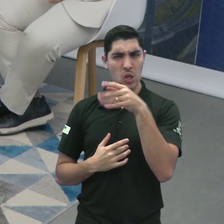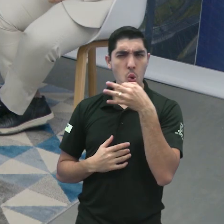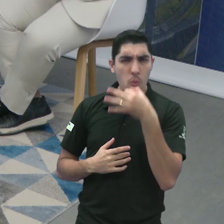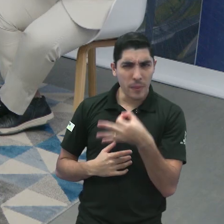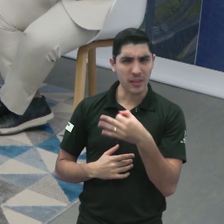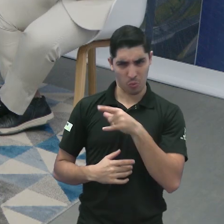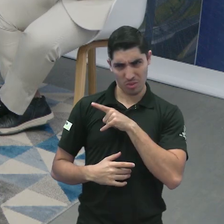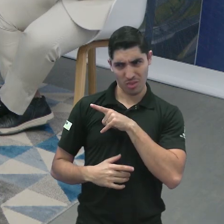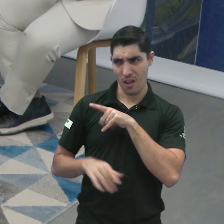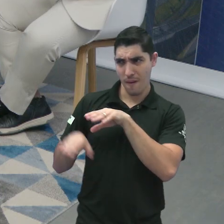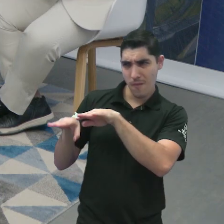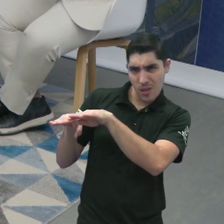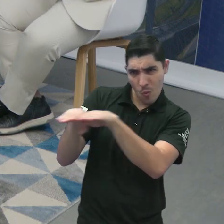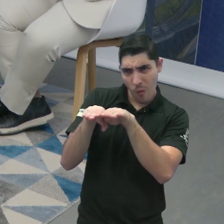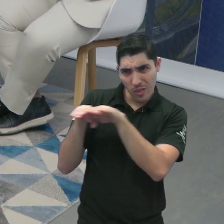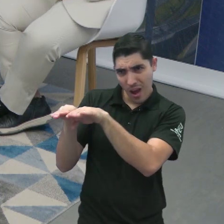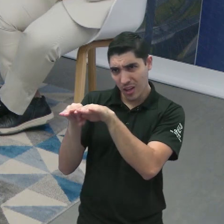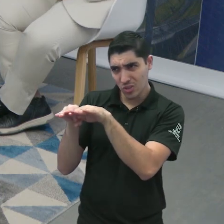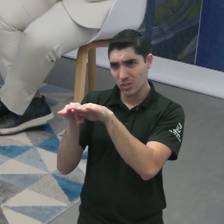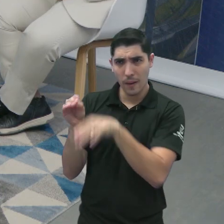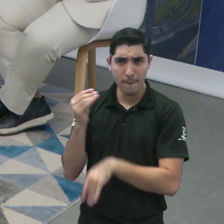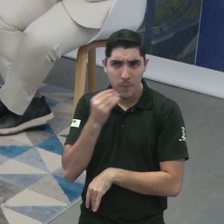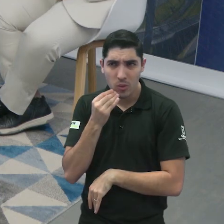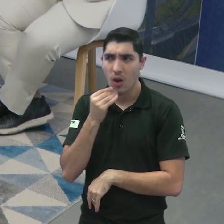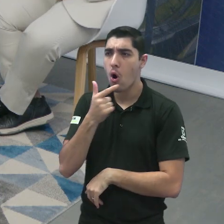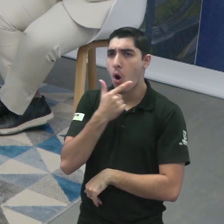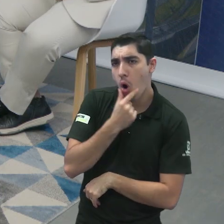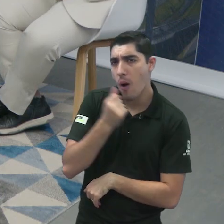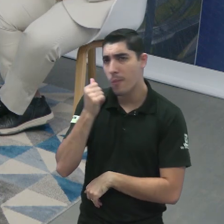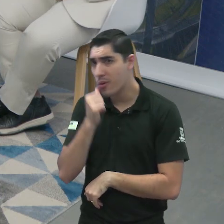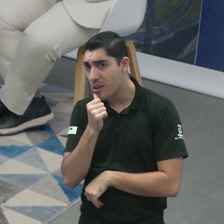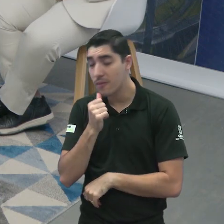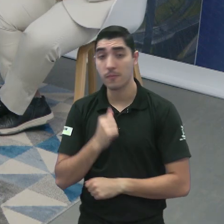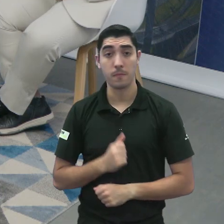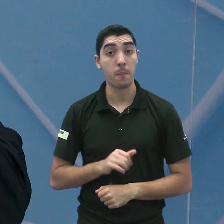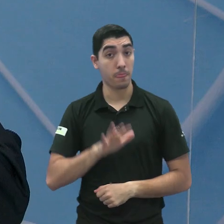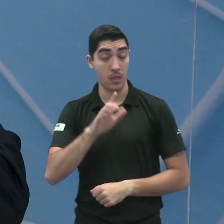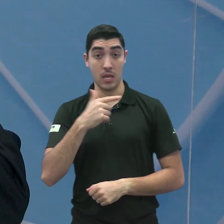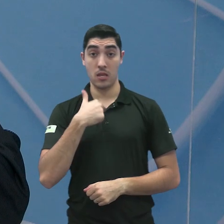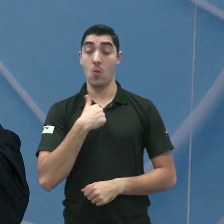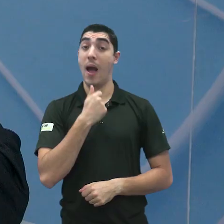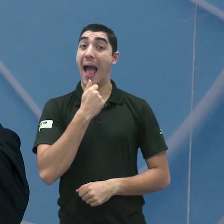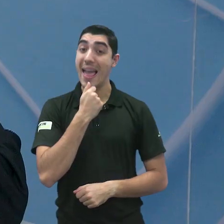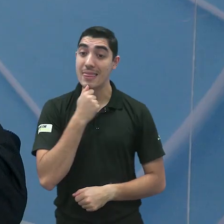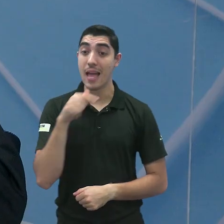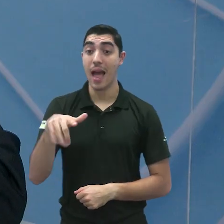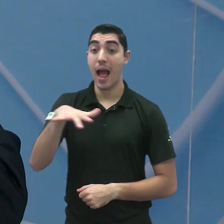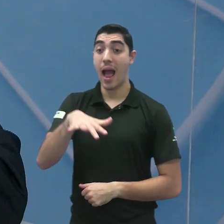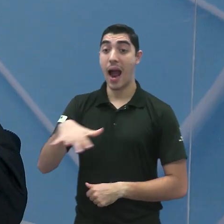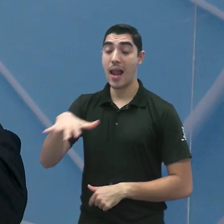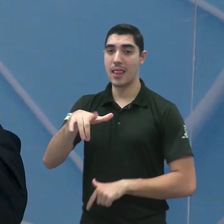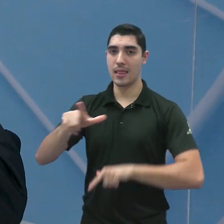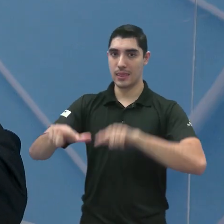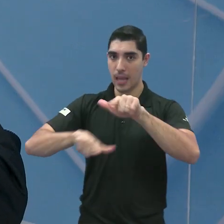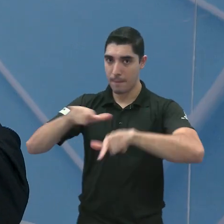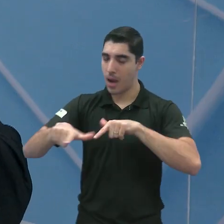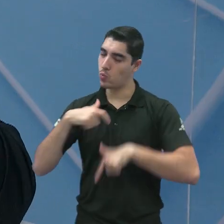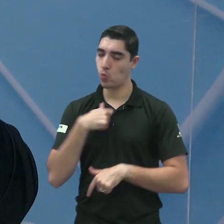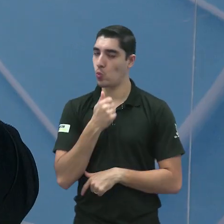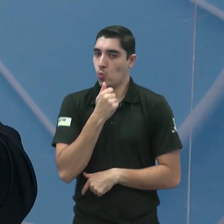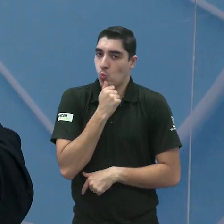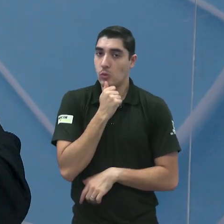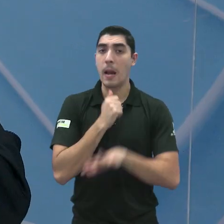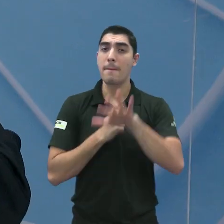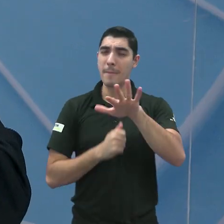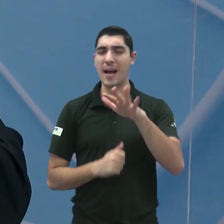Eduarda, real, né, nessas oportunidades? Bom, eu não cheguei aí para o mercado de trabalho, mas da mesma forma